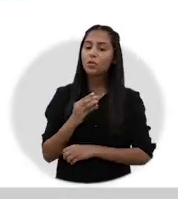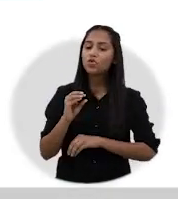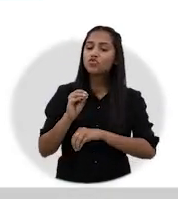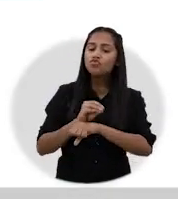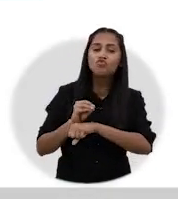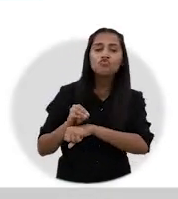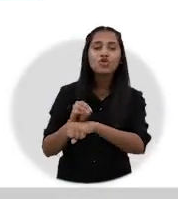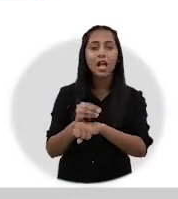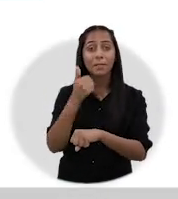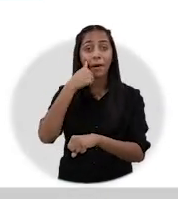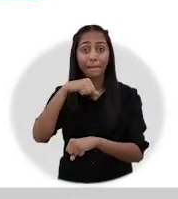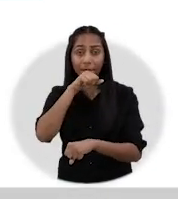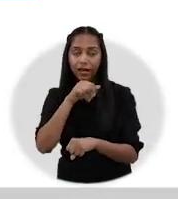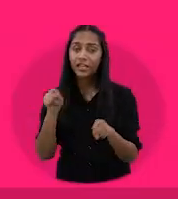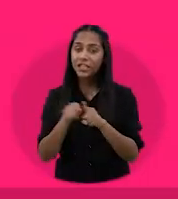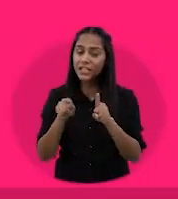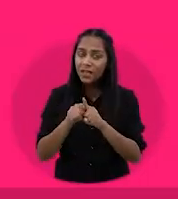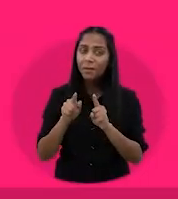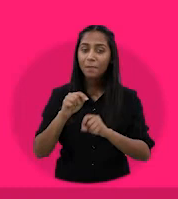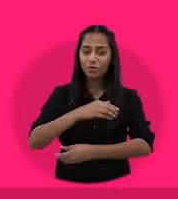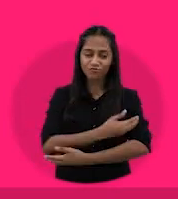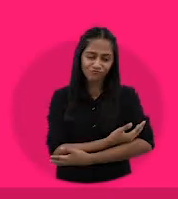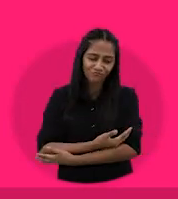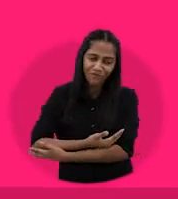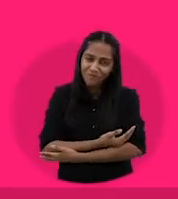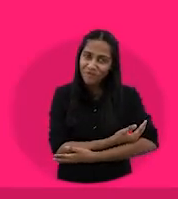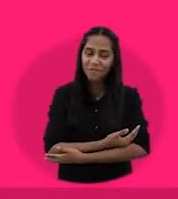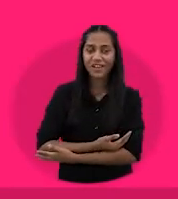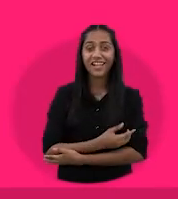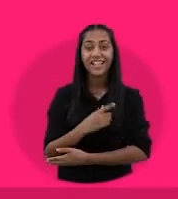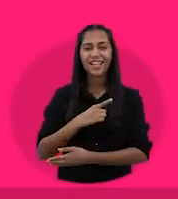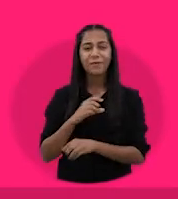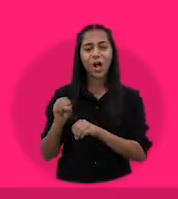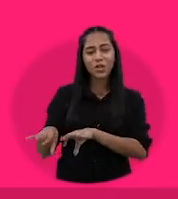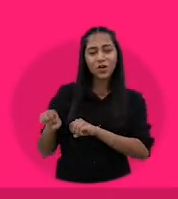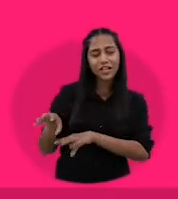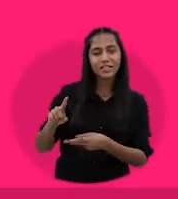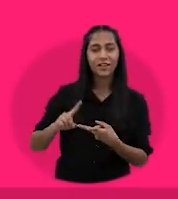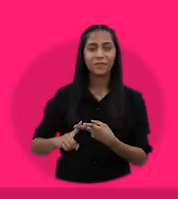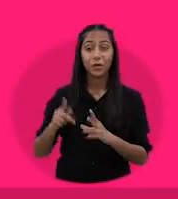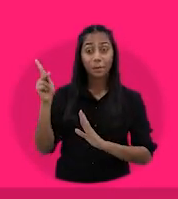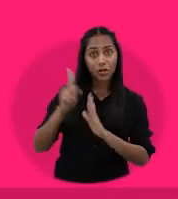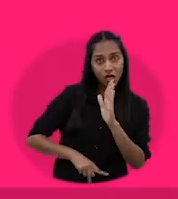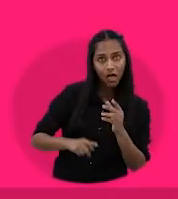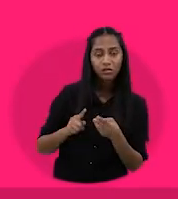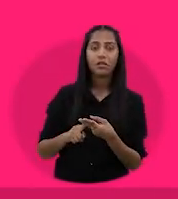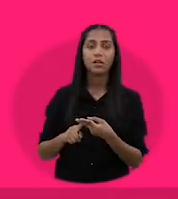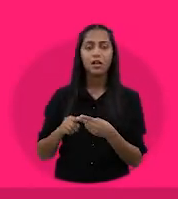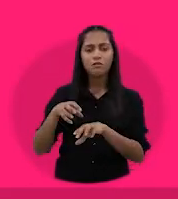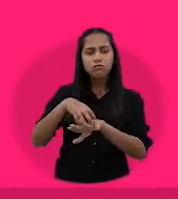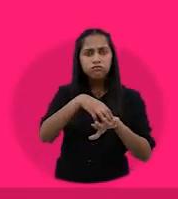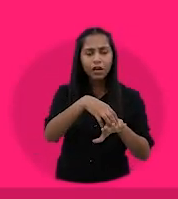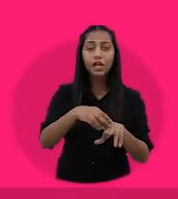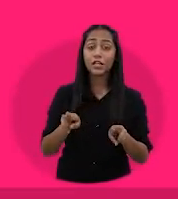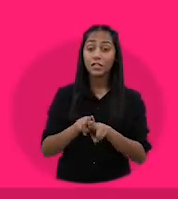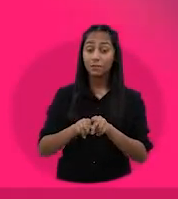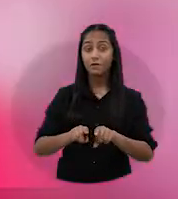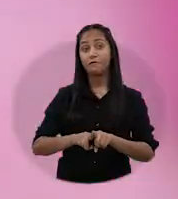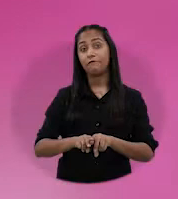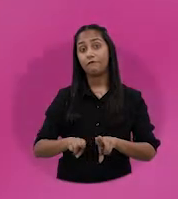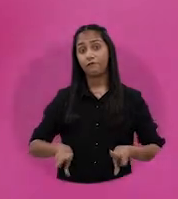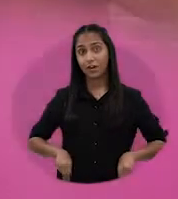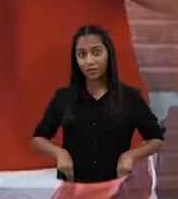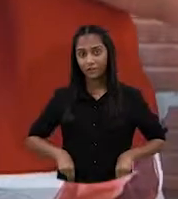garantindo maiores cuidados para a mãe e o bebê com o acompanhamento, ações educativas, transporte sanitário e